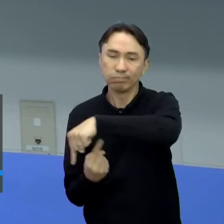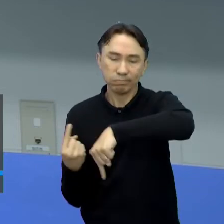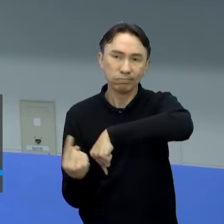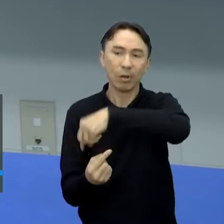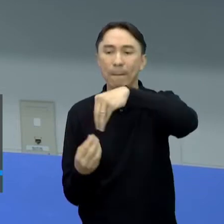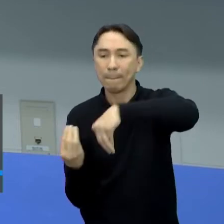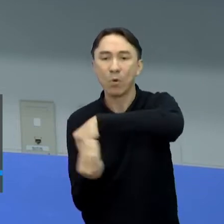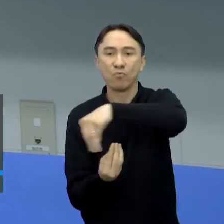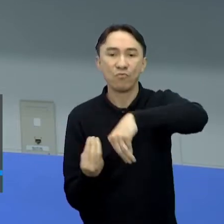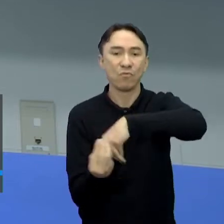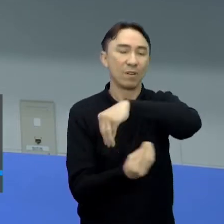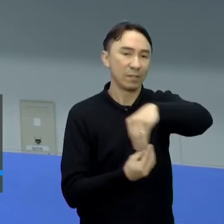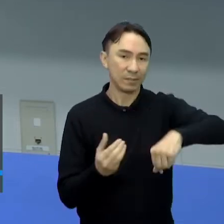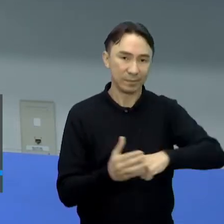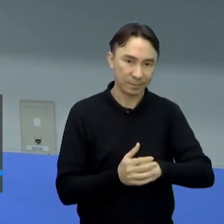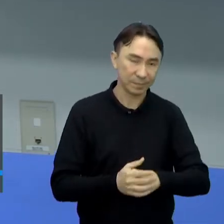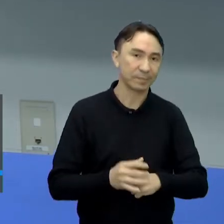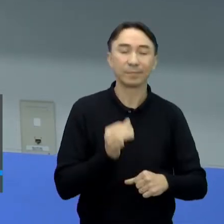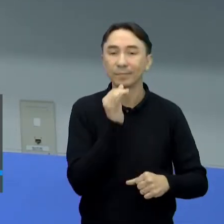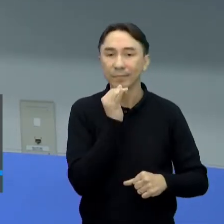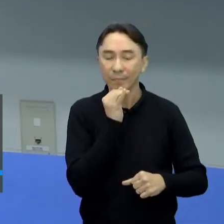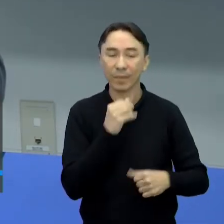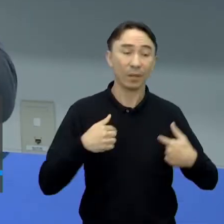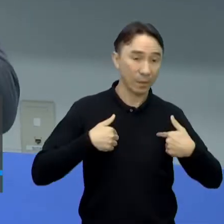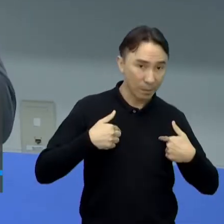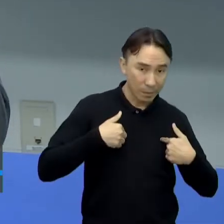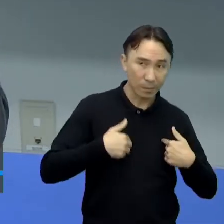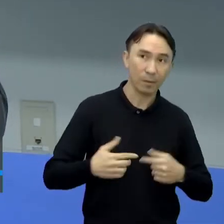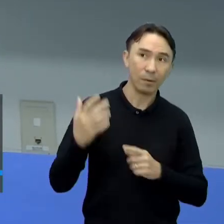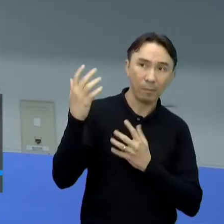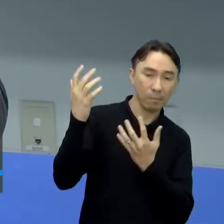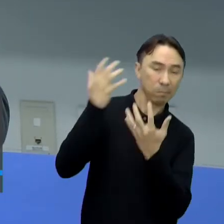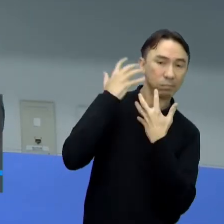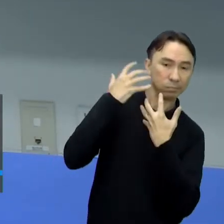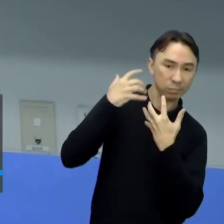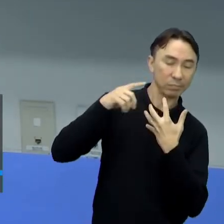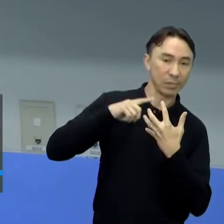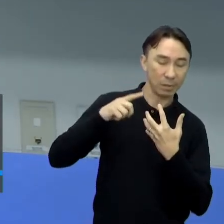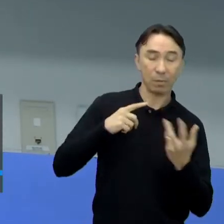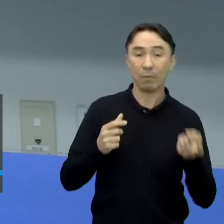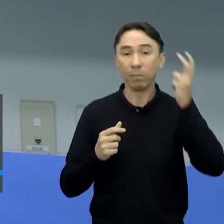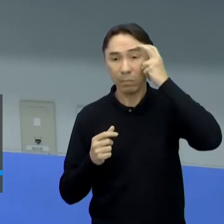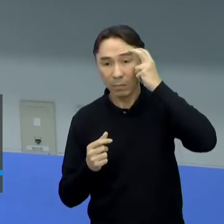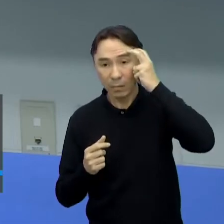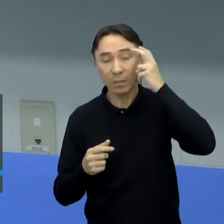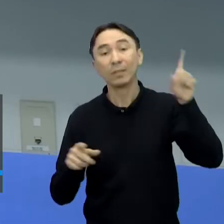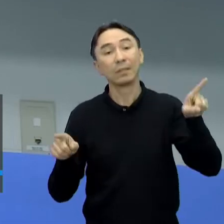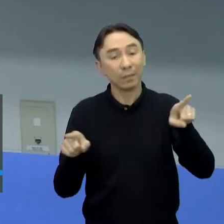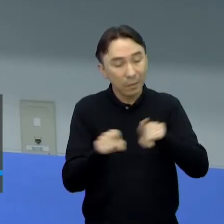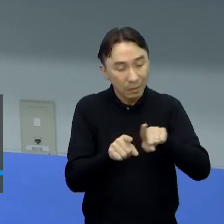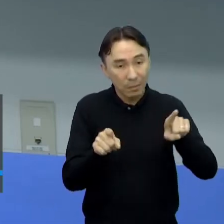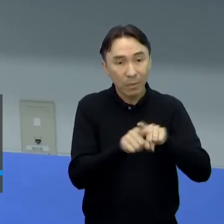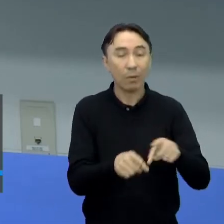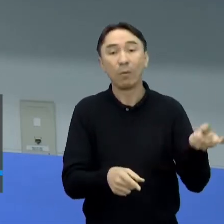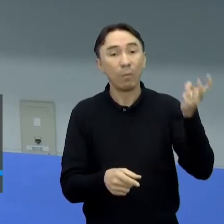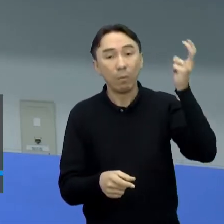O ambiente interfere no bioorgânico e na cultura, mas a cultura